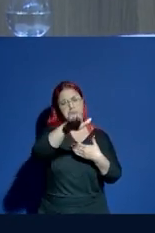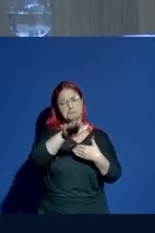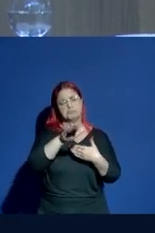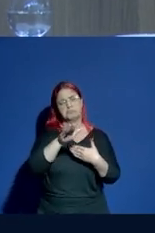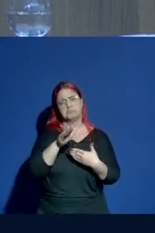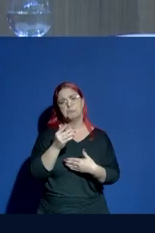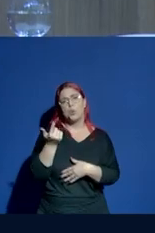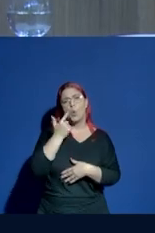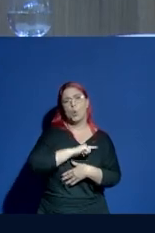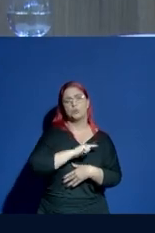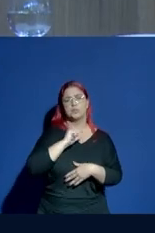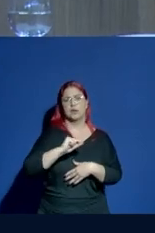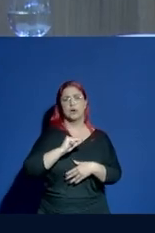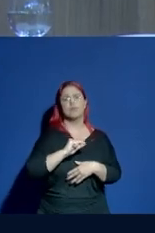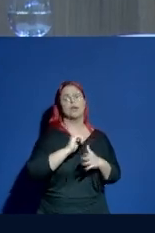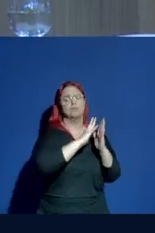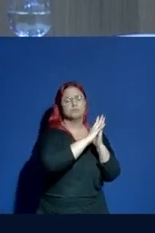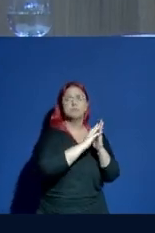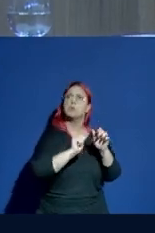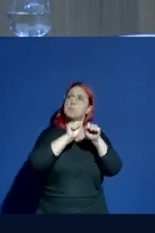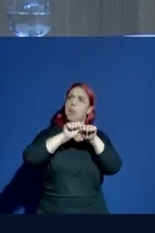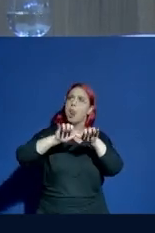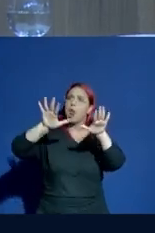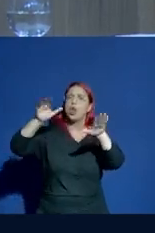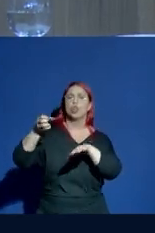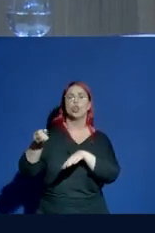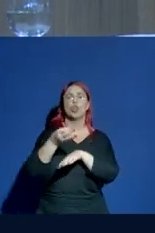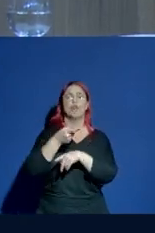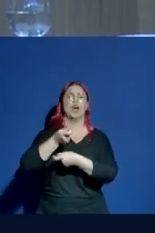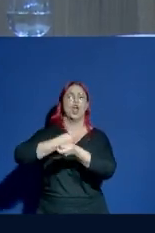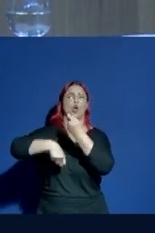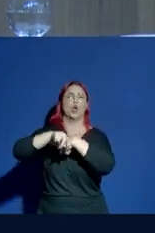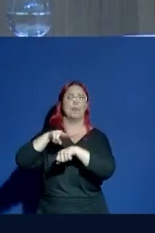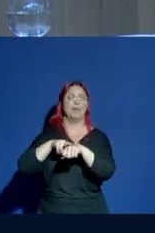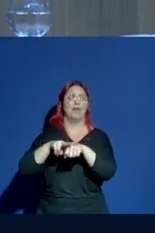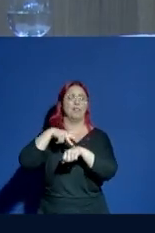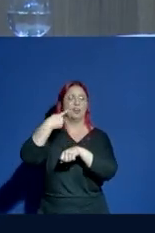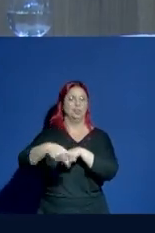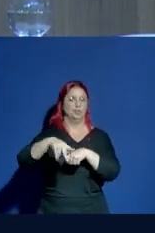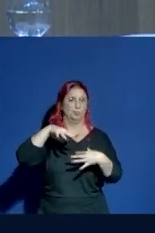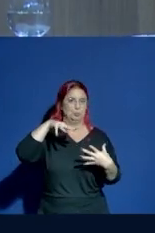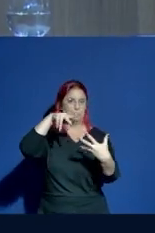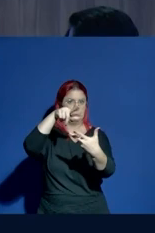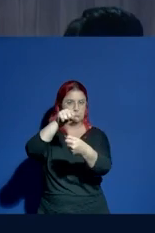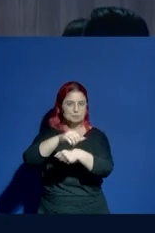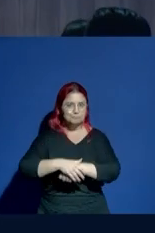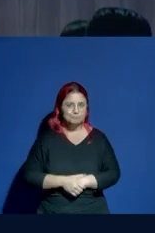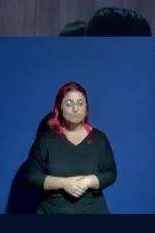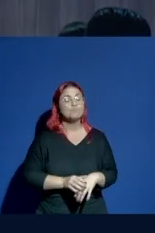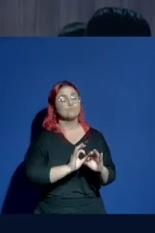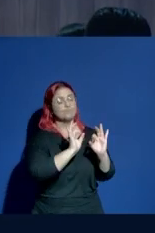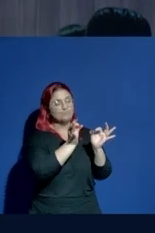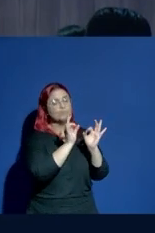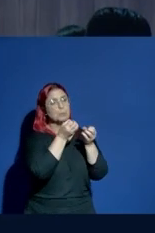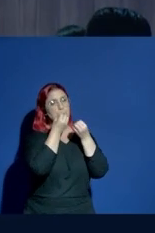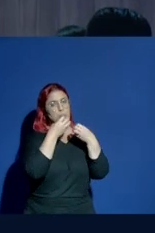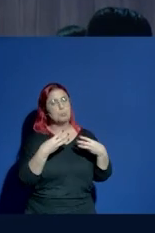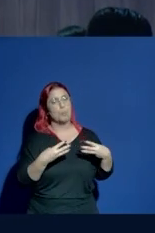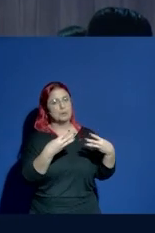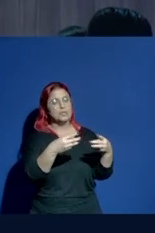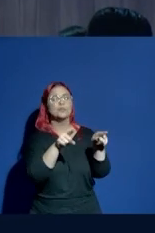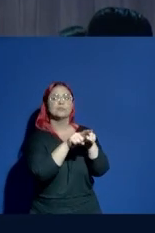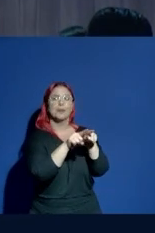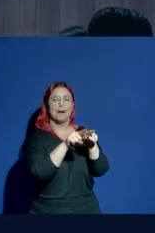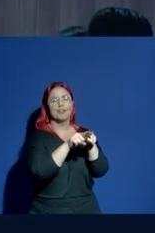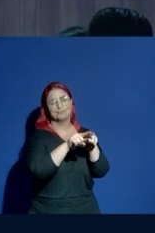gente possa tratar na nova economia que a economia virgem no nosso planeta muito bom Ministro e acho que conectando um pouquinho até